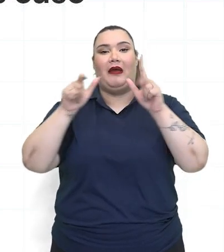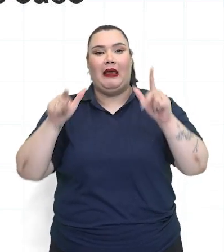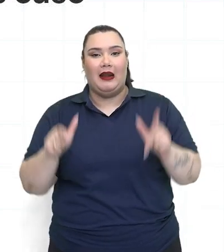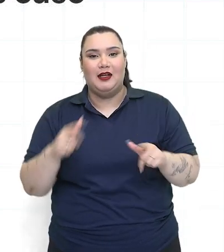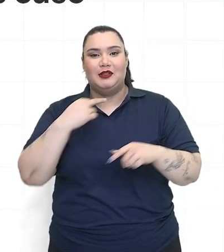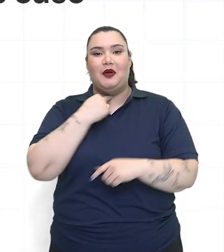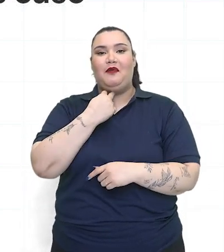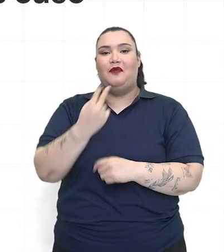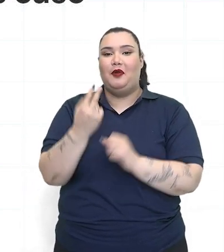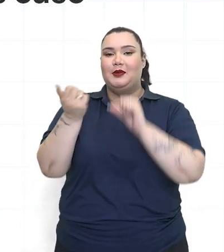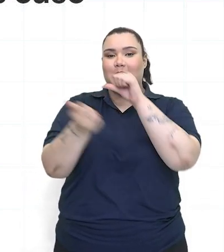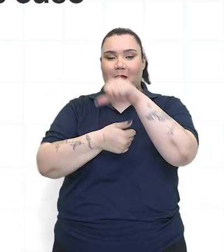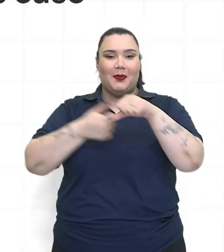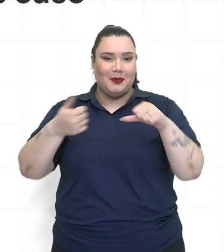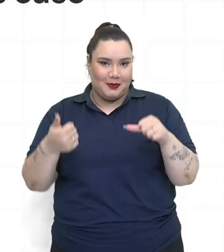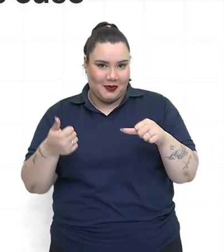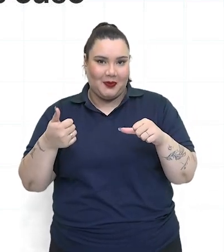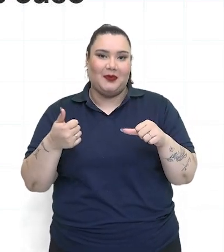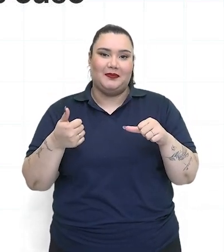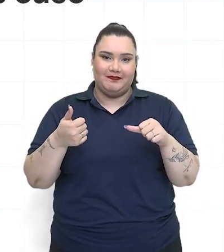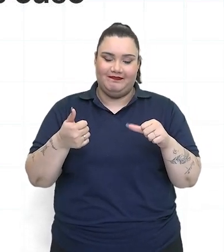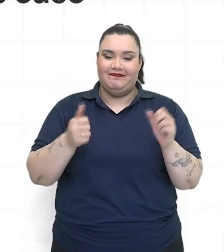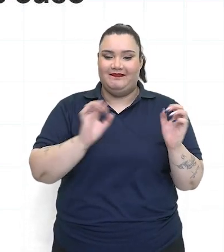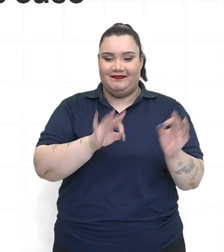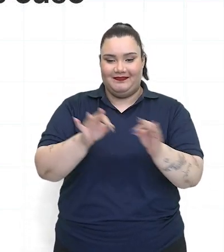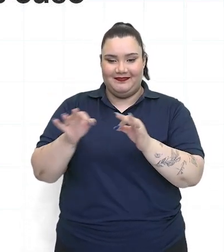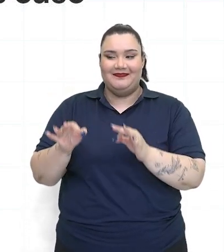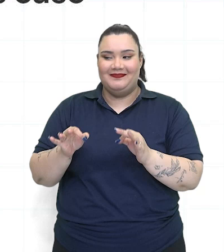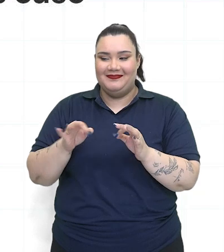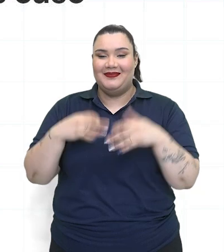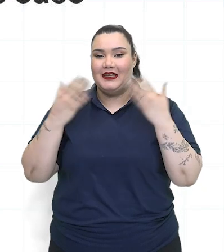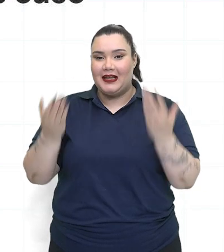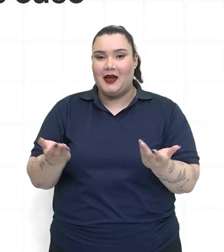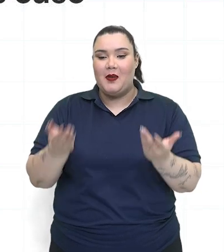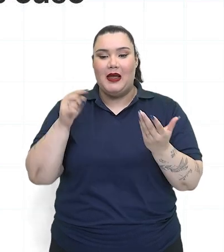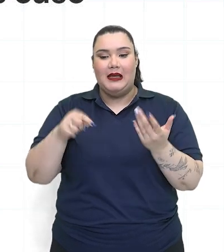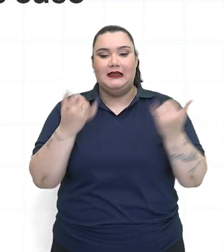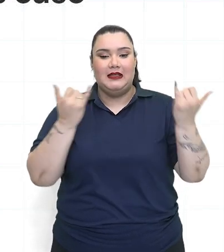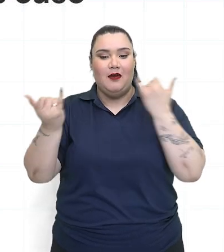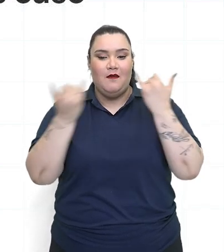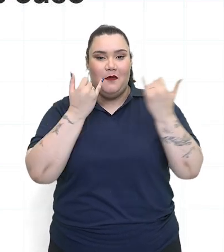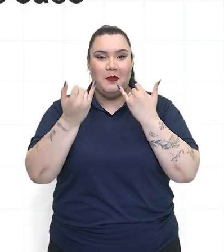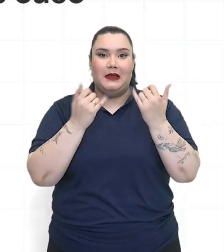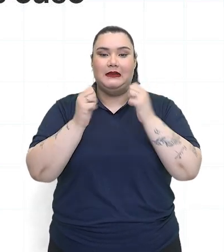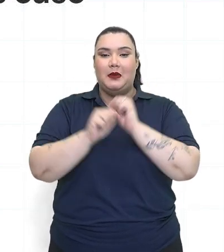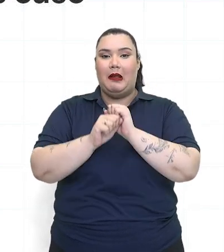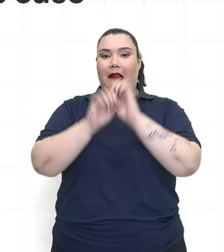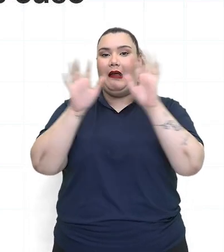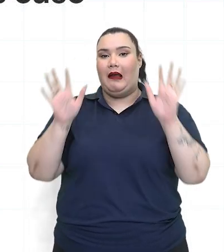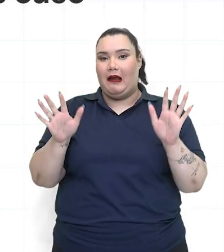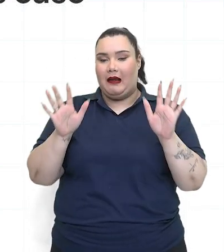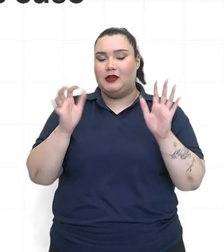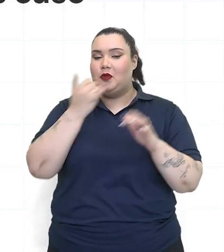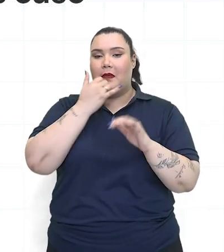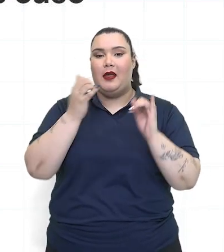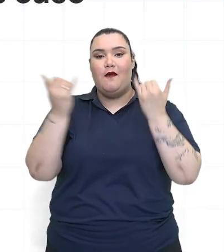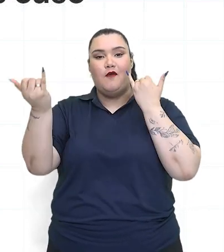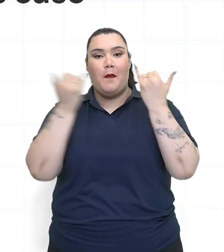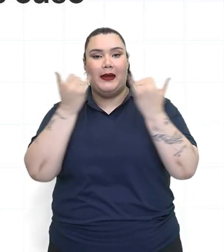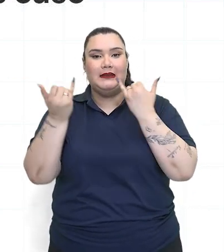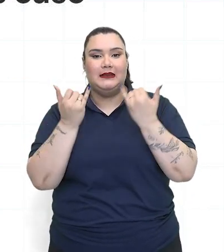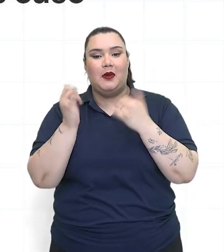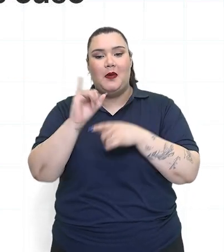nariz, eu já concluí essa informação. Então, aqui eu tenho uma informação implícita, auxiliada por